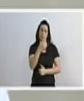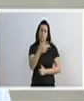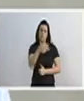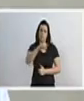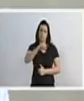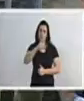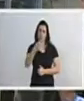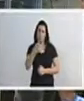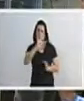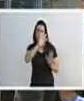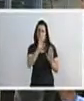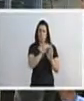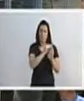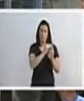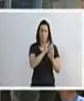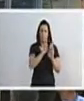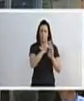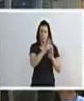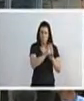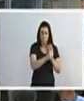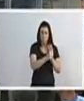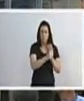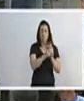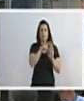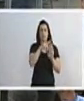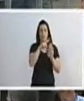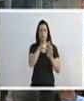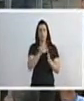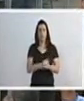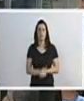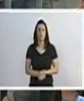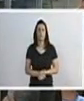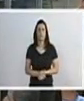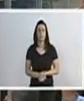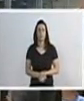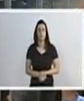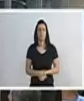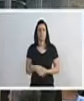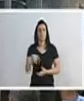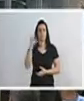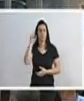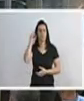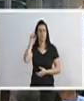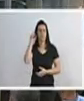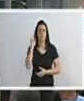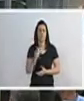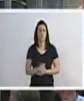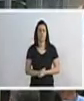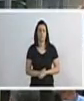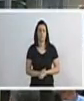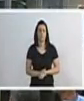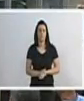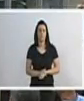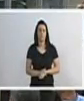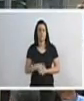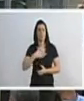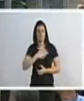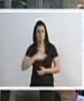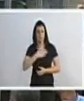1.395. A ordem do dia, todos os requerimentos. Ouço pela ordem o vereador Jens Jürgen Mantal. Senhor presidente, eu gostaria de